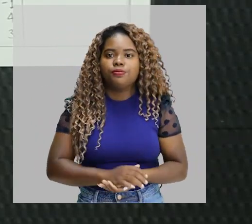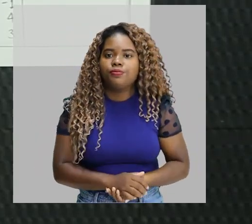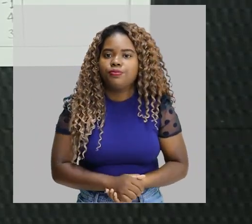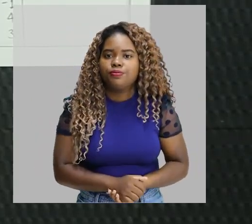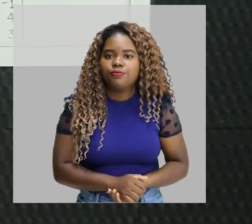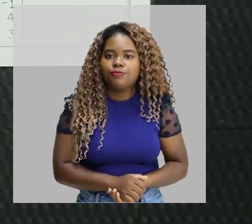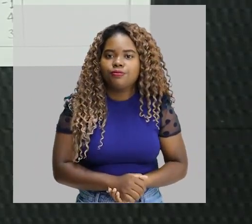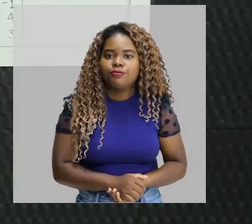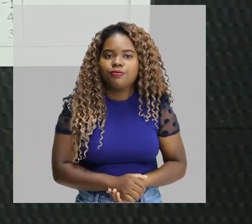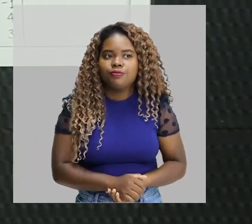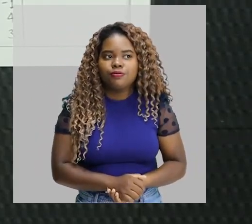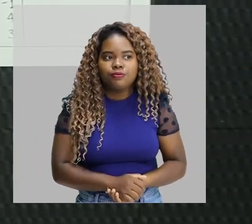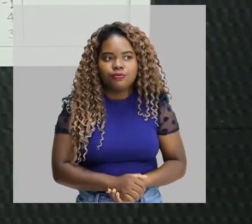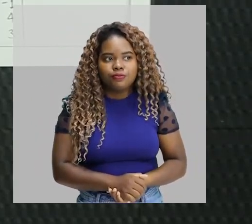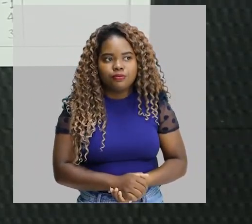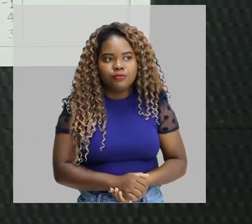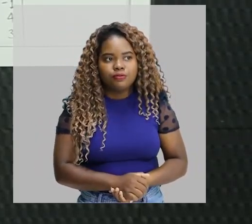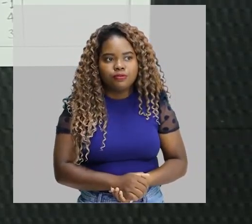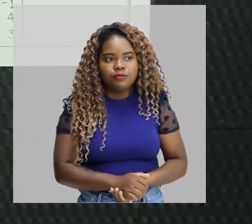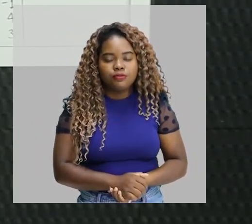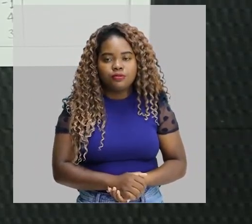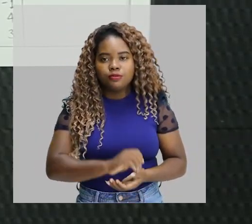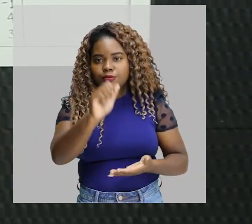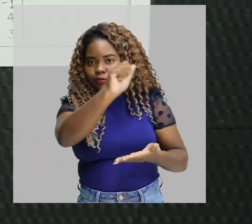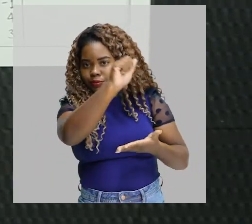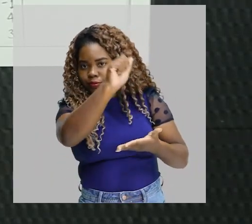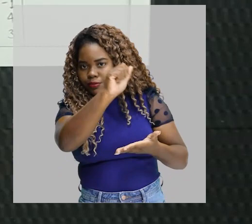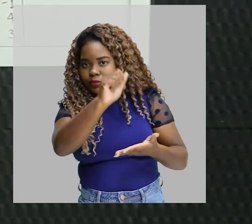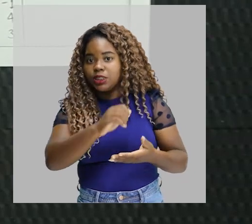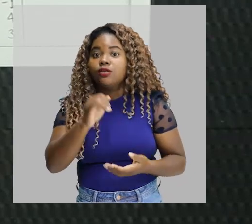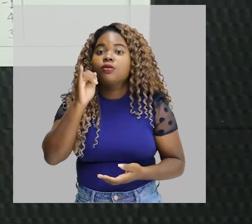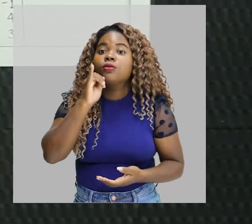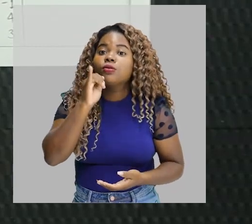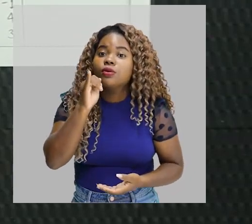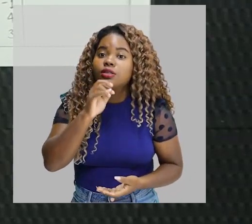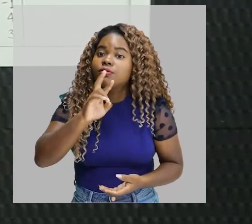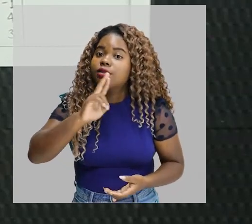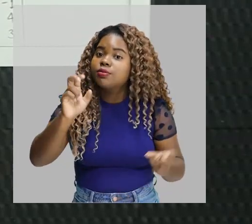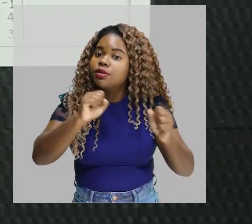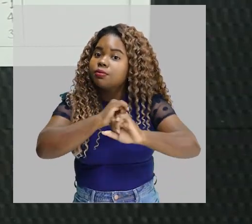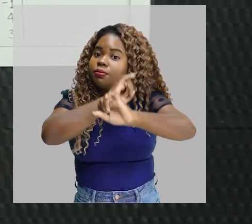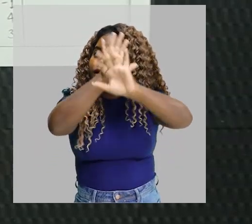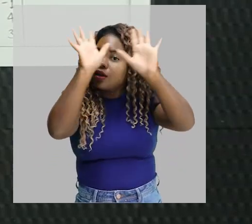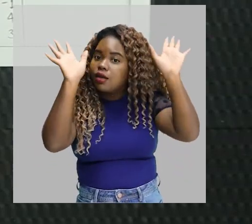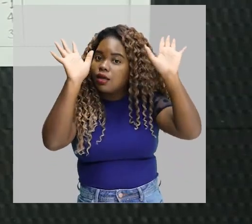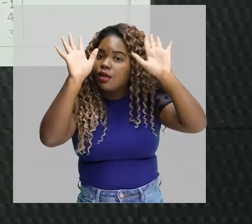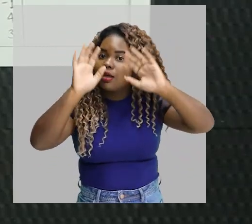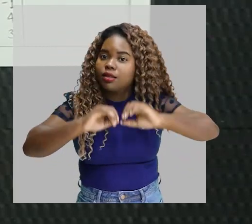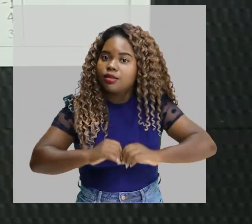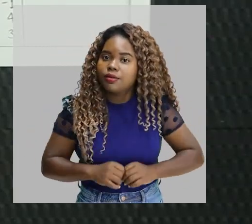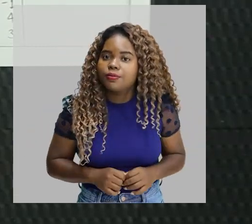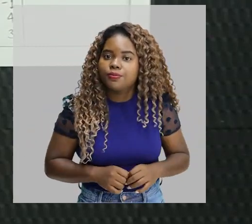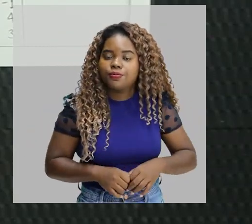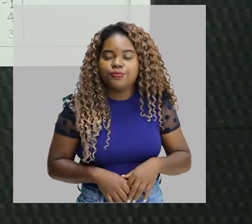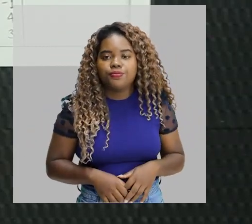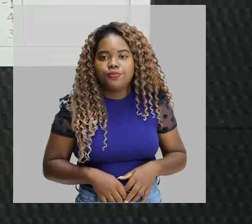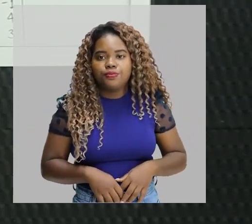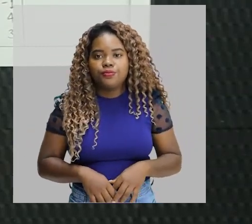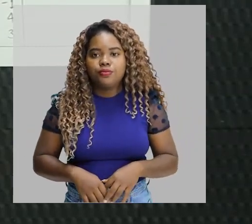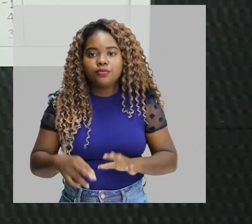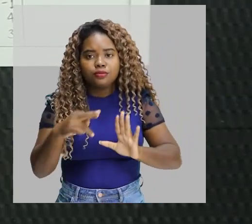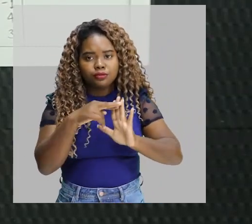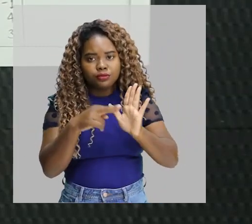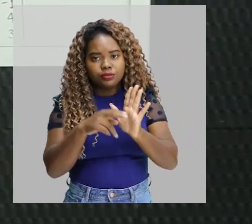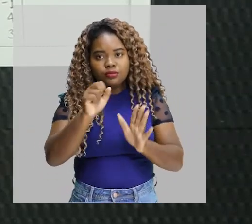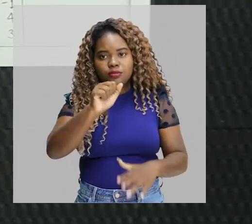então vamos para cima eu vou botar um exemplo para a gente responder aqui aplicar aqui a regra